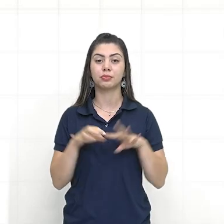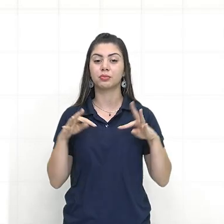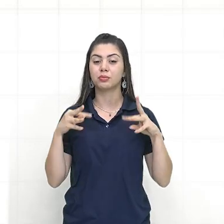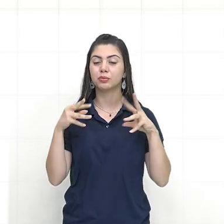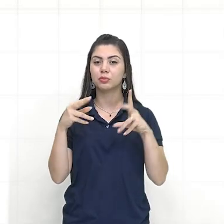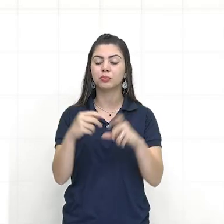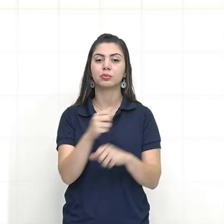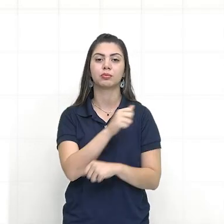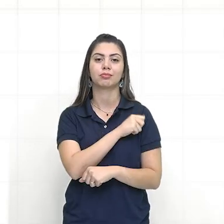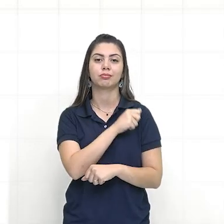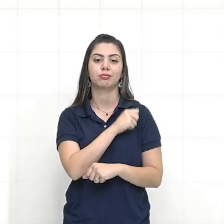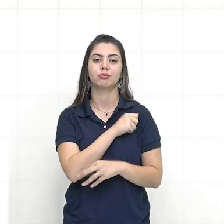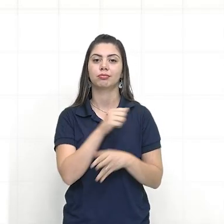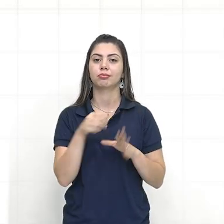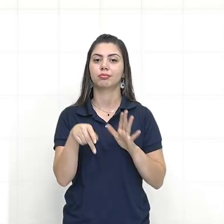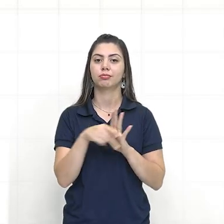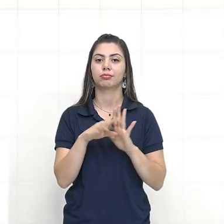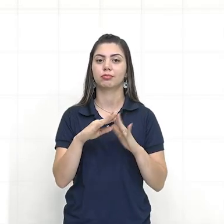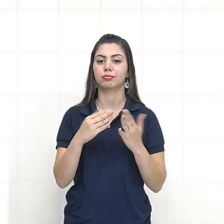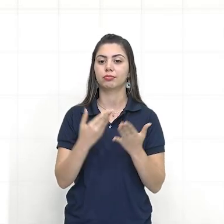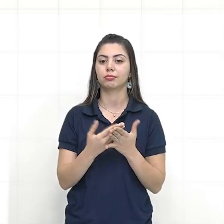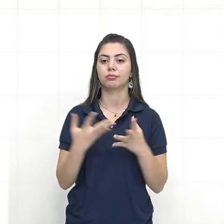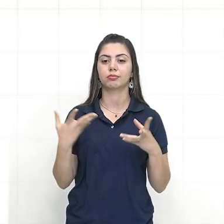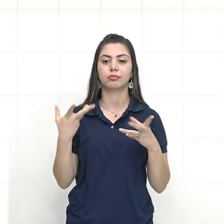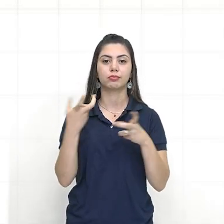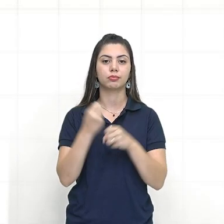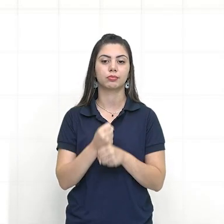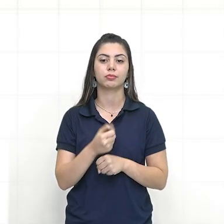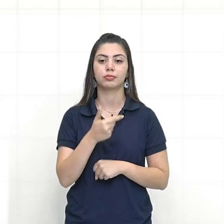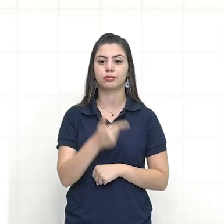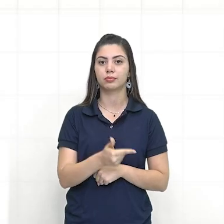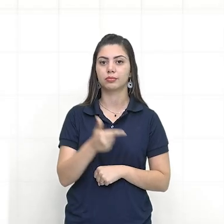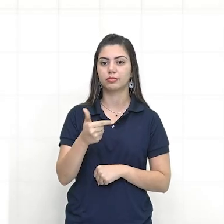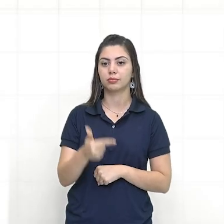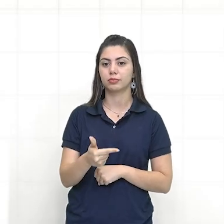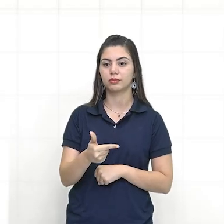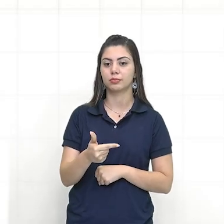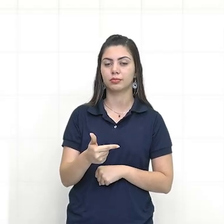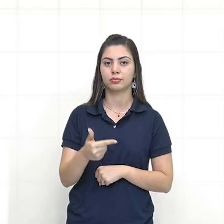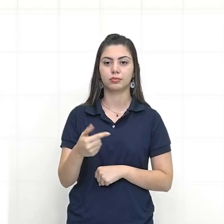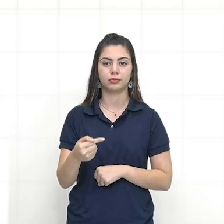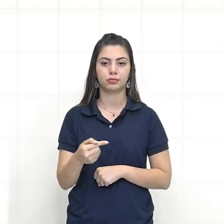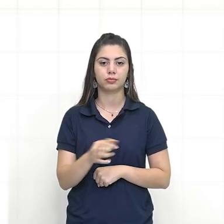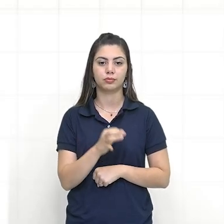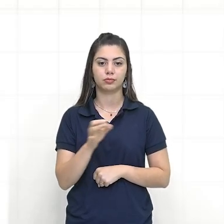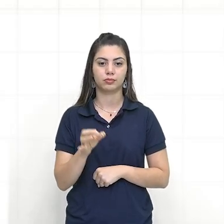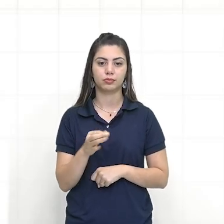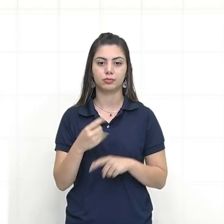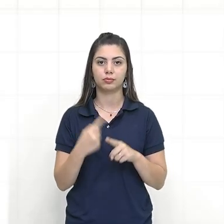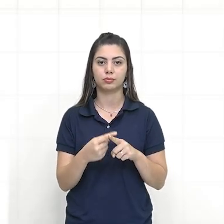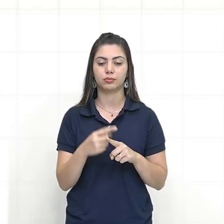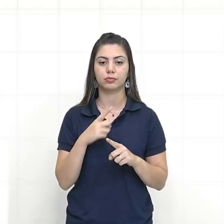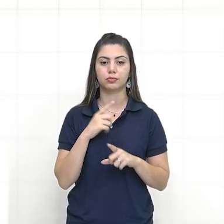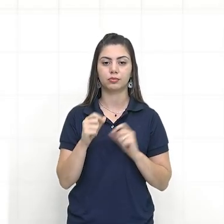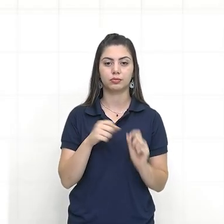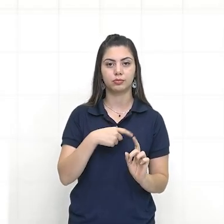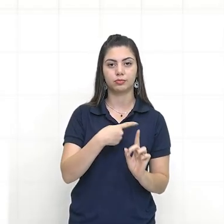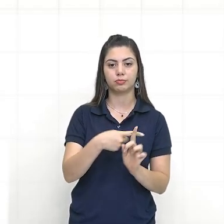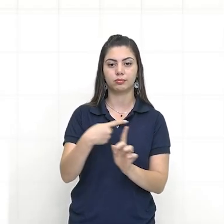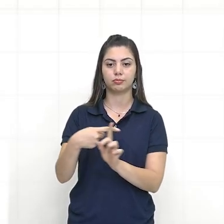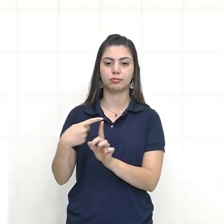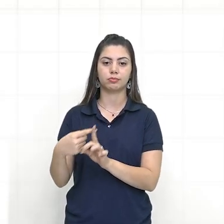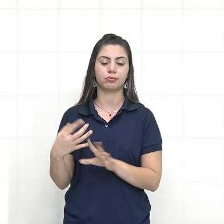da escola, né? Nós podemos obter esse total aqui, pessoal, somando aqui, né, os